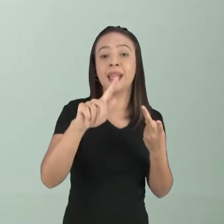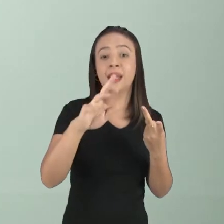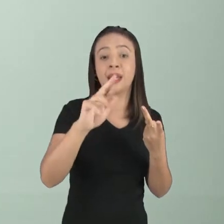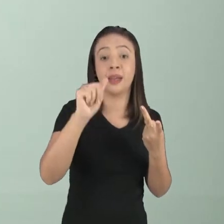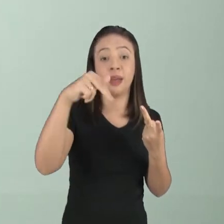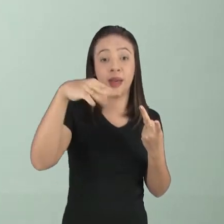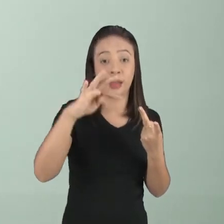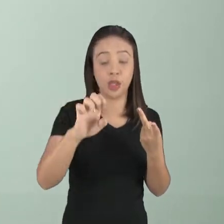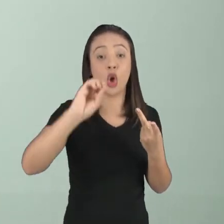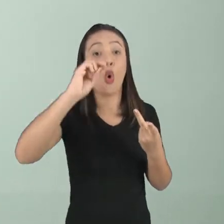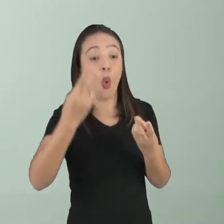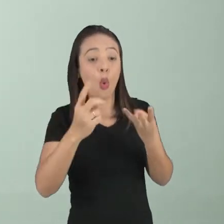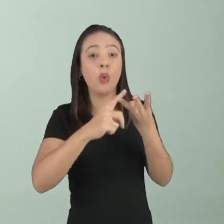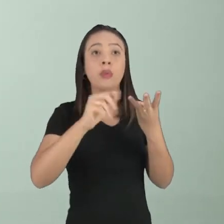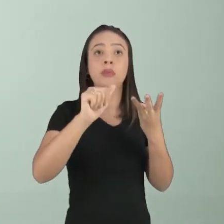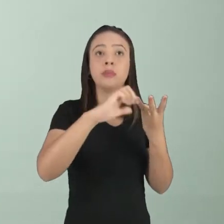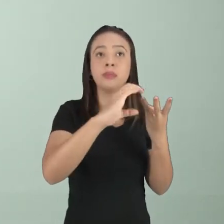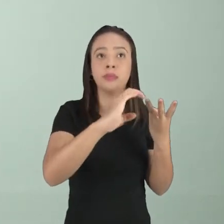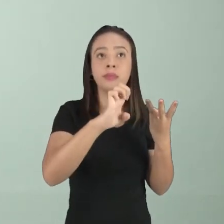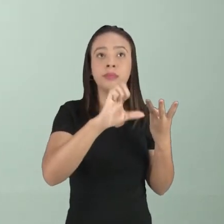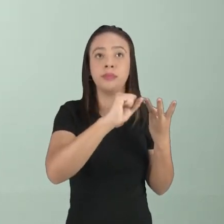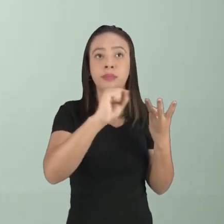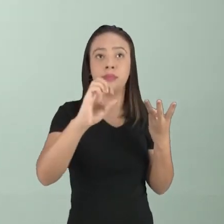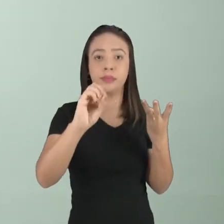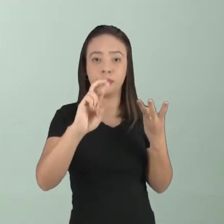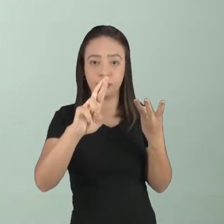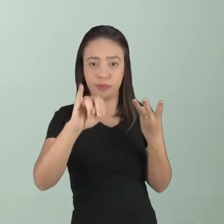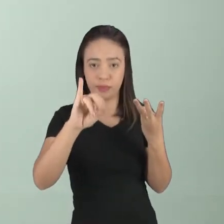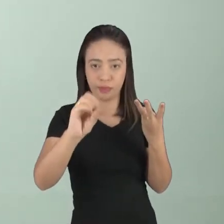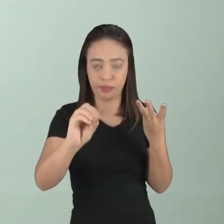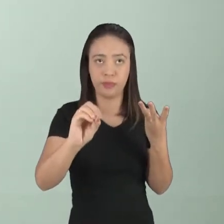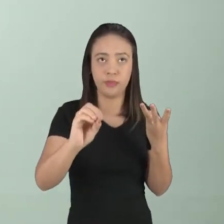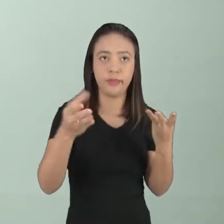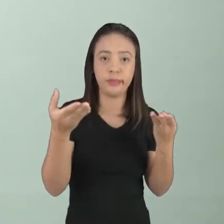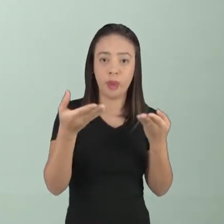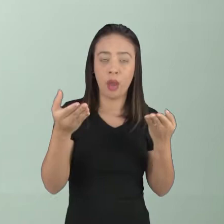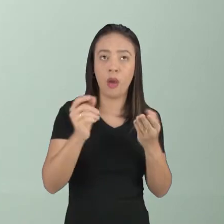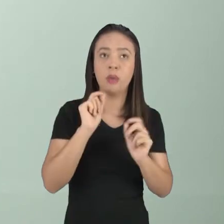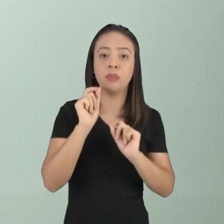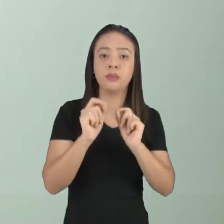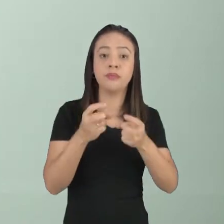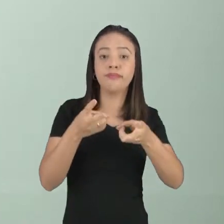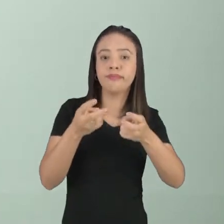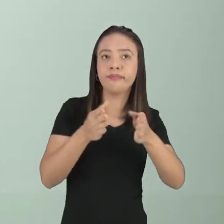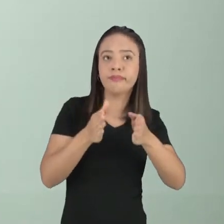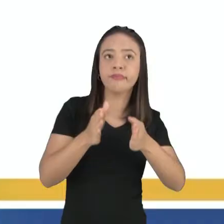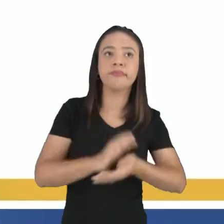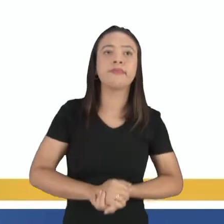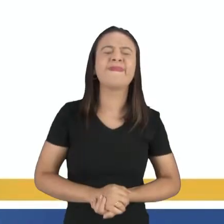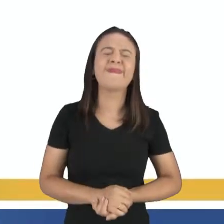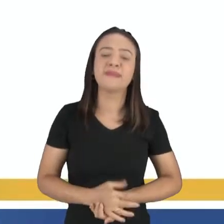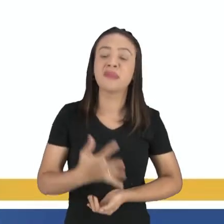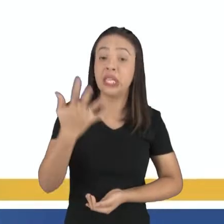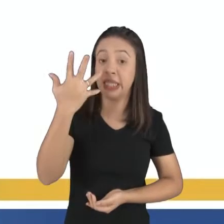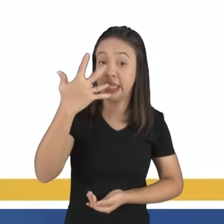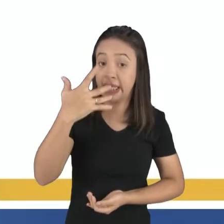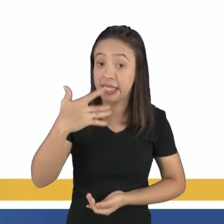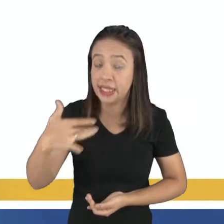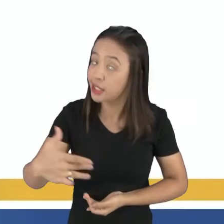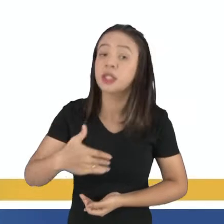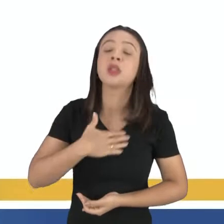ser apenas acessório ali dentro daquela oração, tá? Então vamos ver aqui o seguinte período. Ó, a